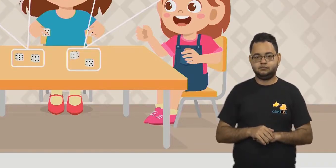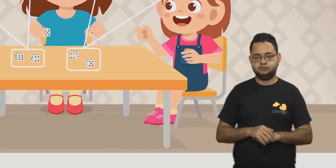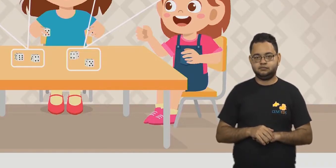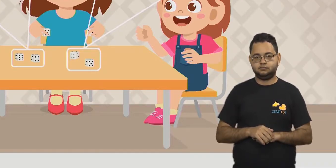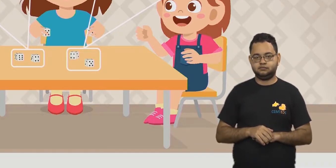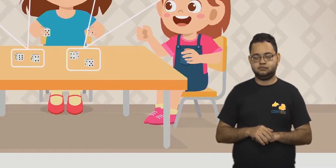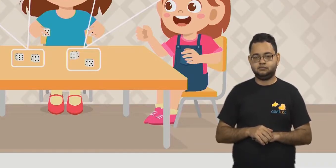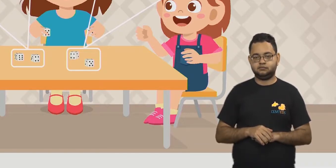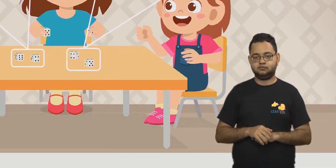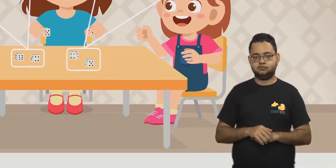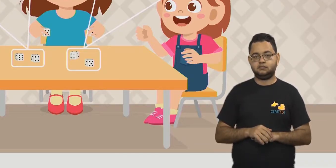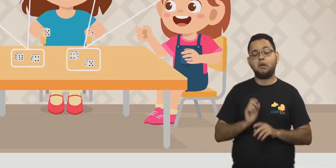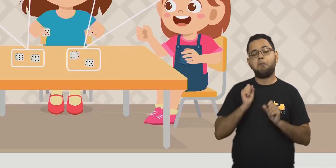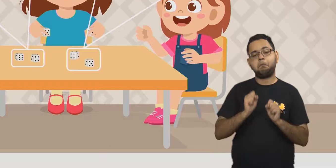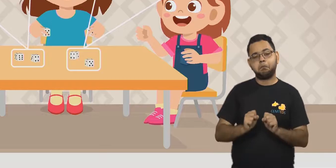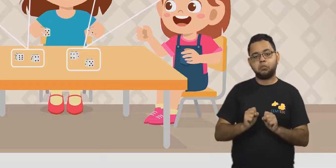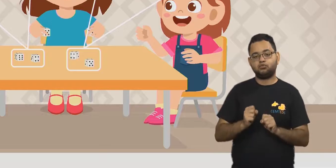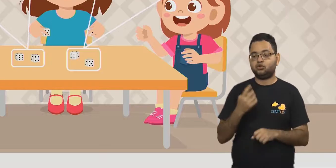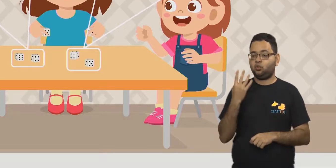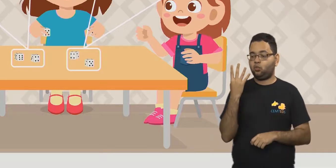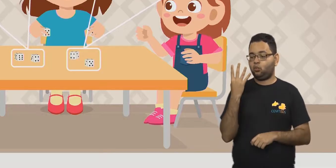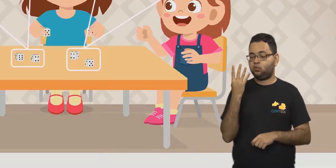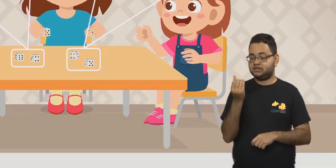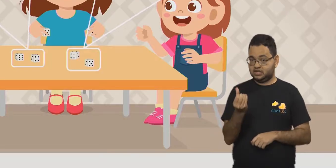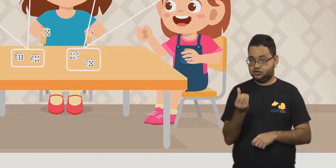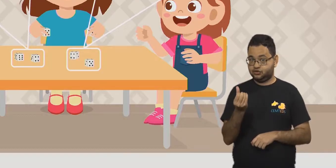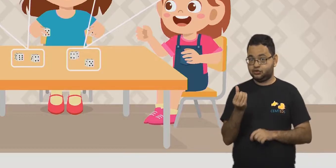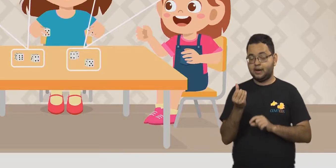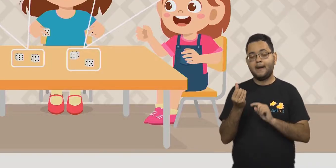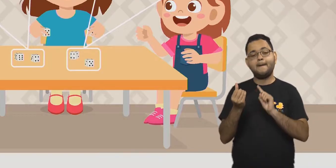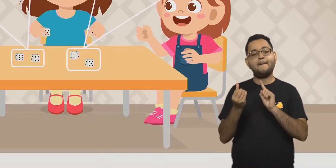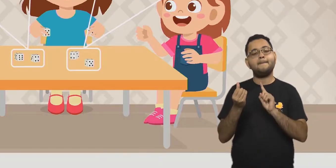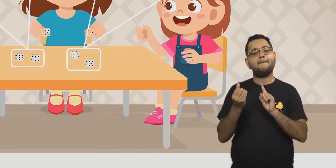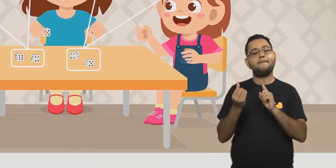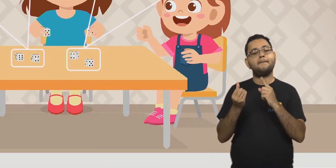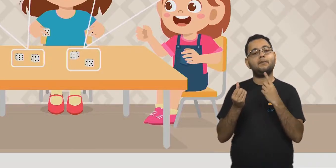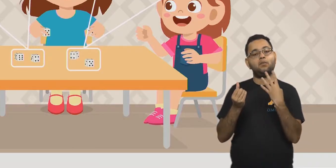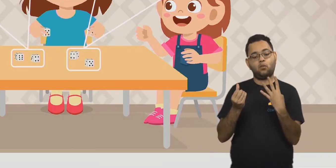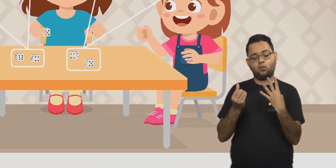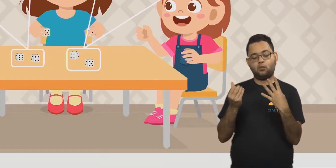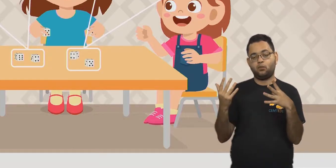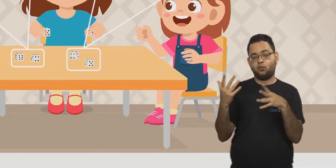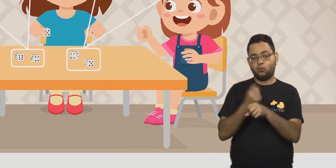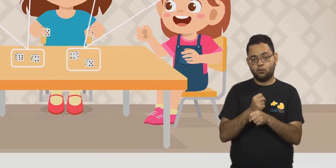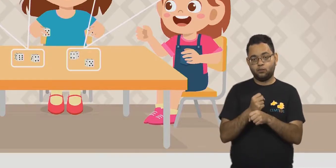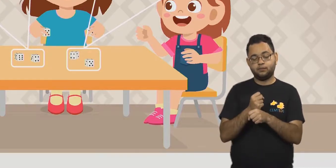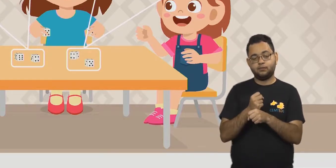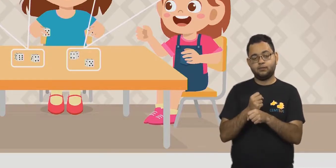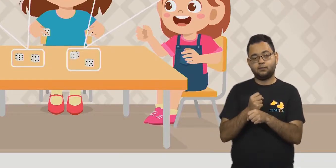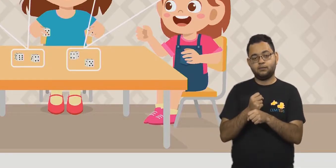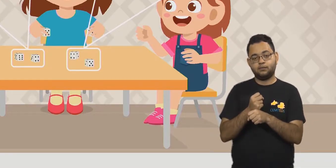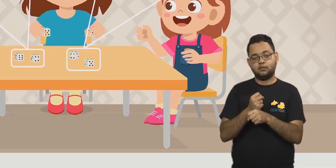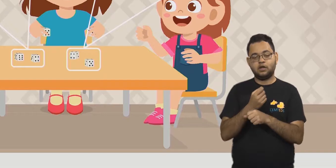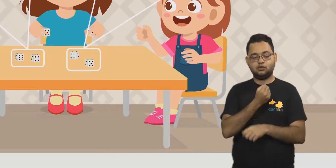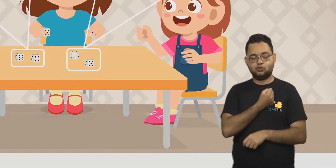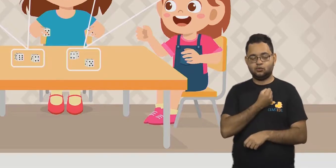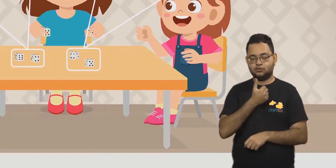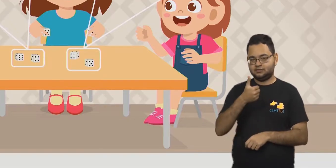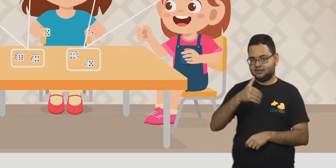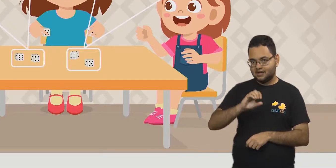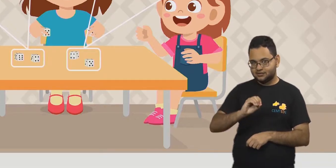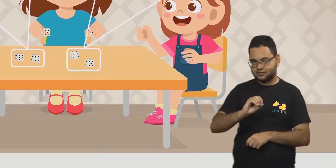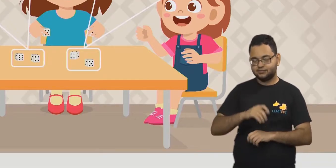forma ou com a soma das faces de 6 mais quatro pontos que